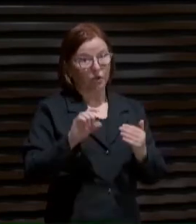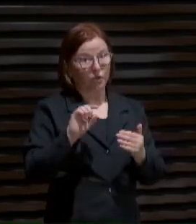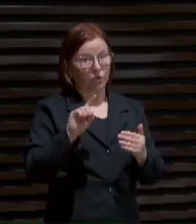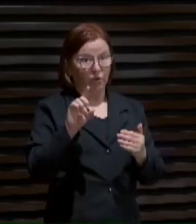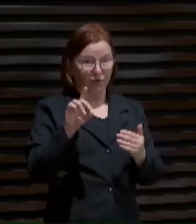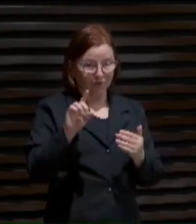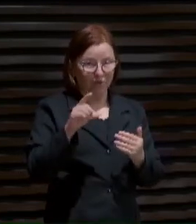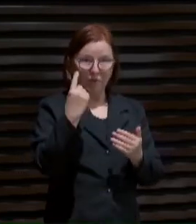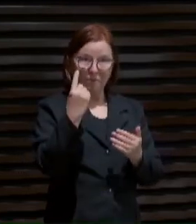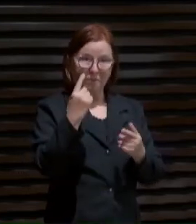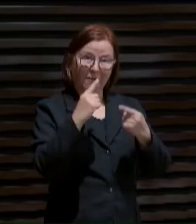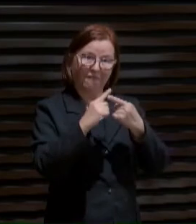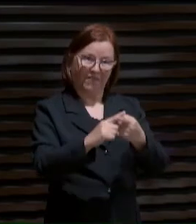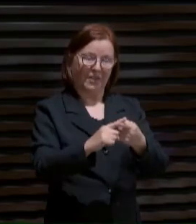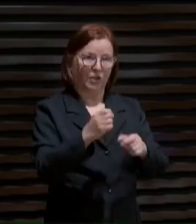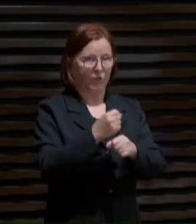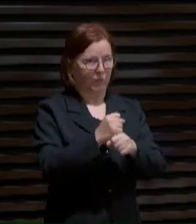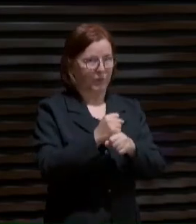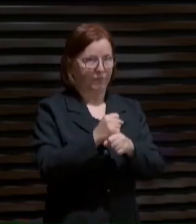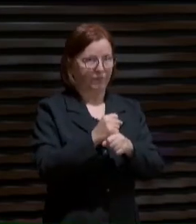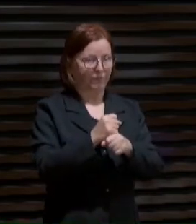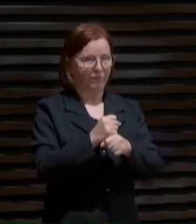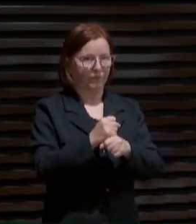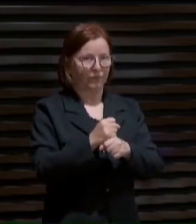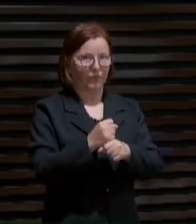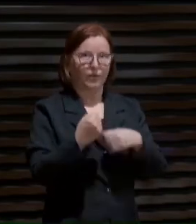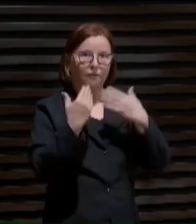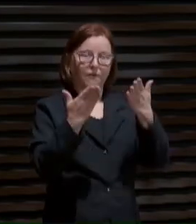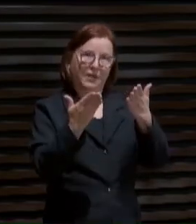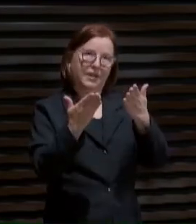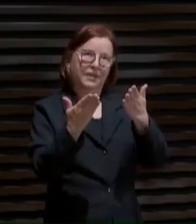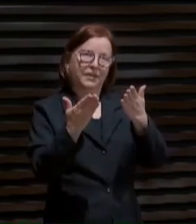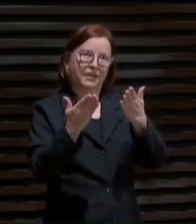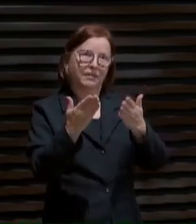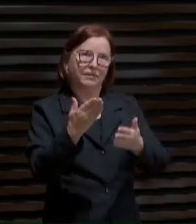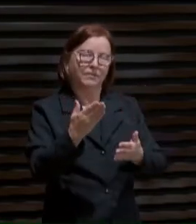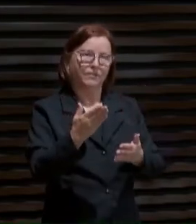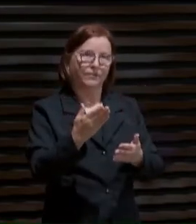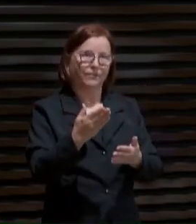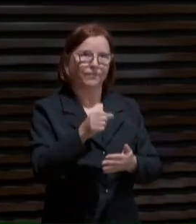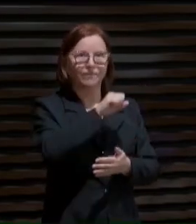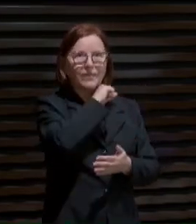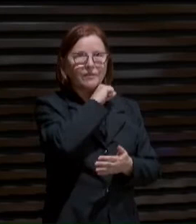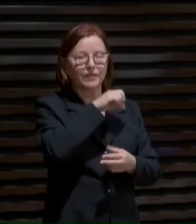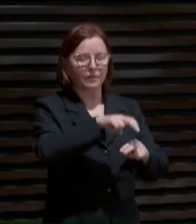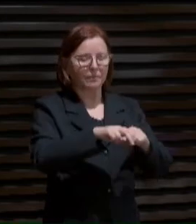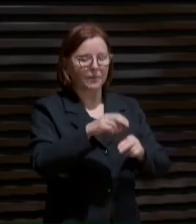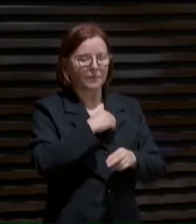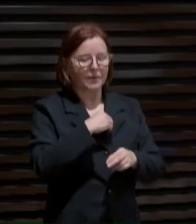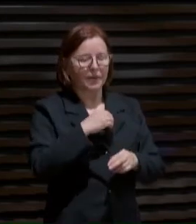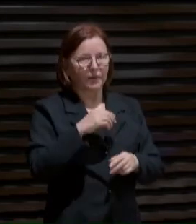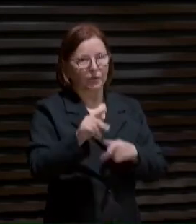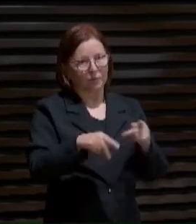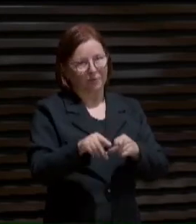oferecendo por si e pelos pecados do povo Ah mas Jesus Cristo sendo